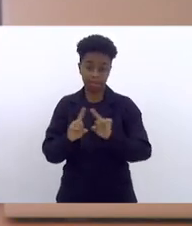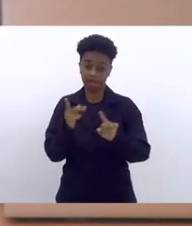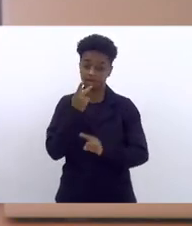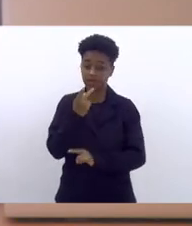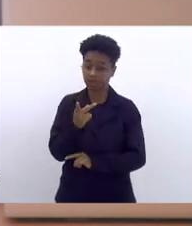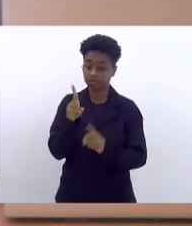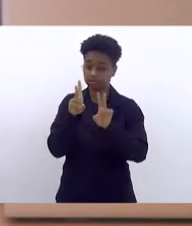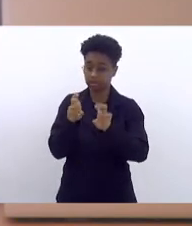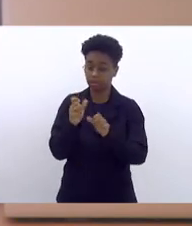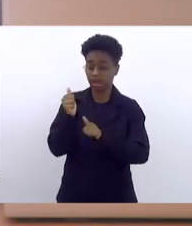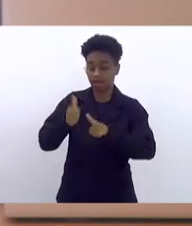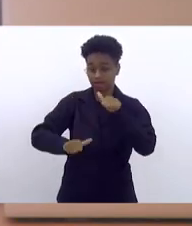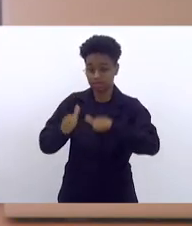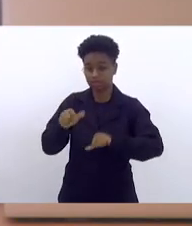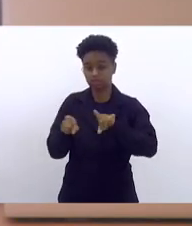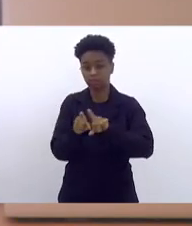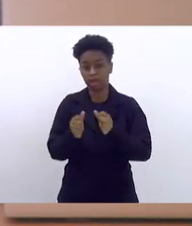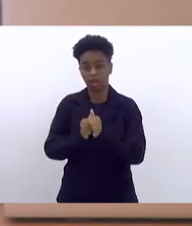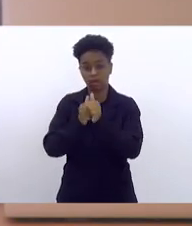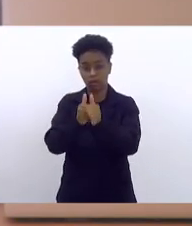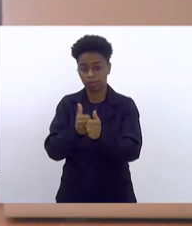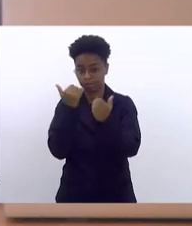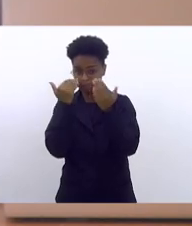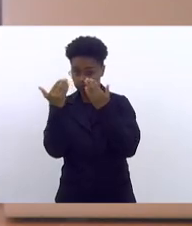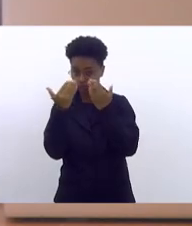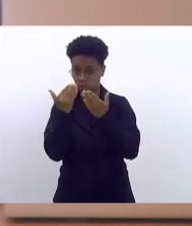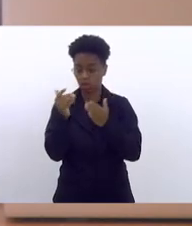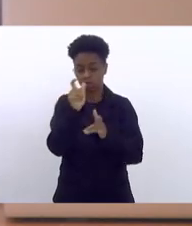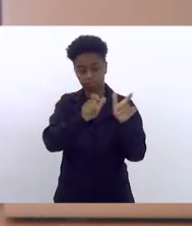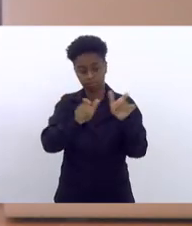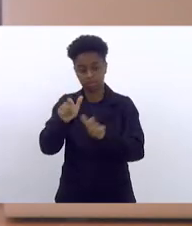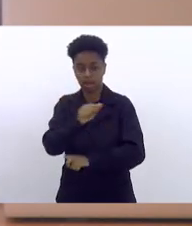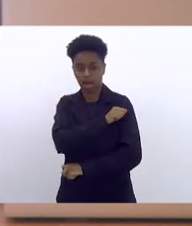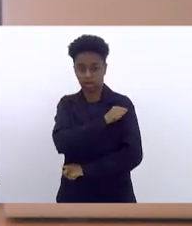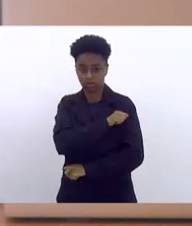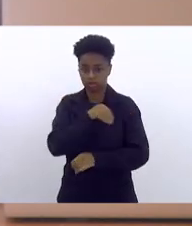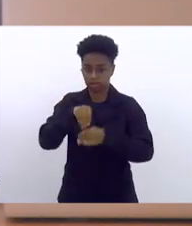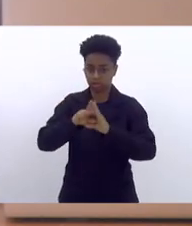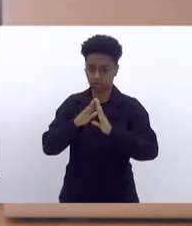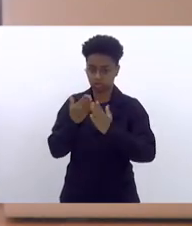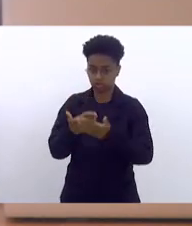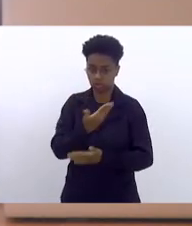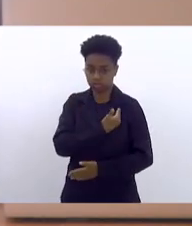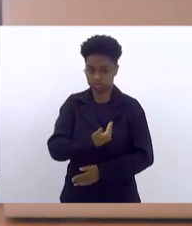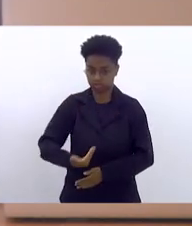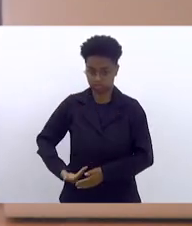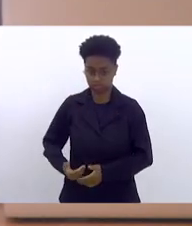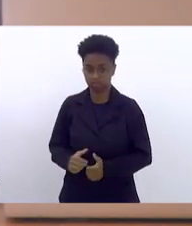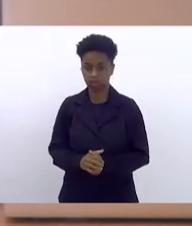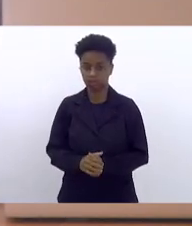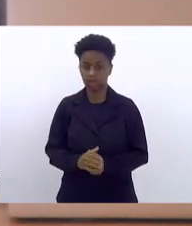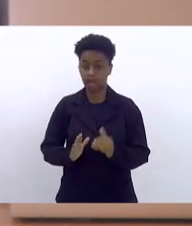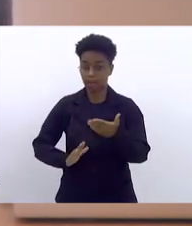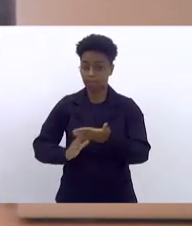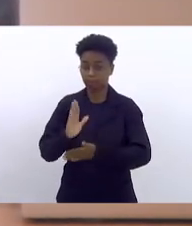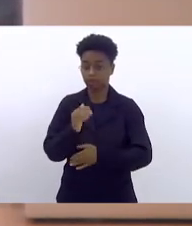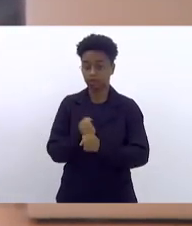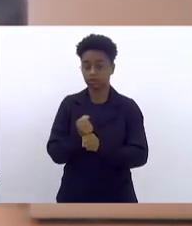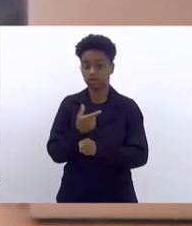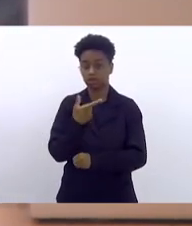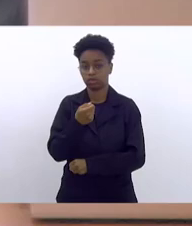avaliação e acompanhamento psicológico de alunos de escolas estaduais que foi aprovada em 2021